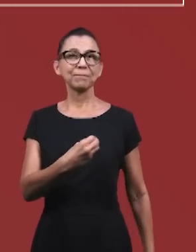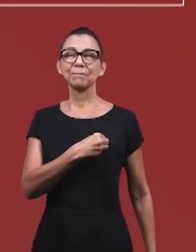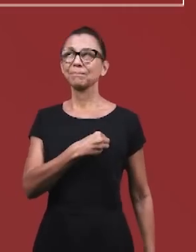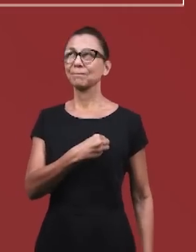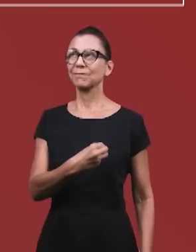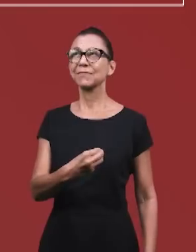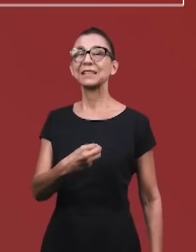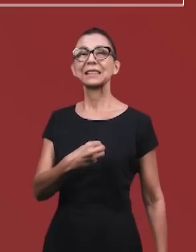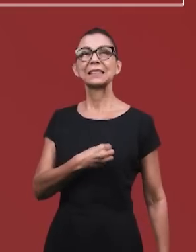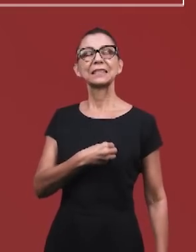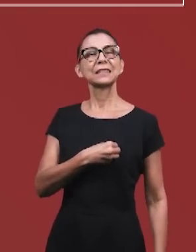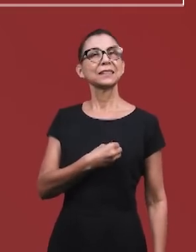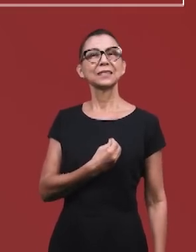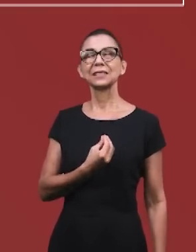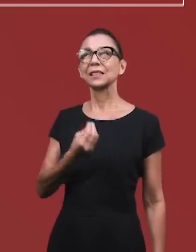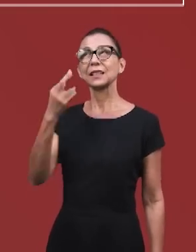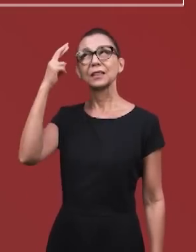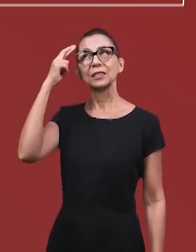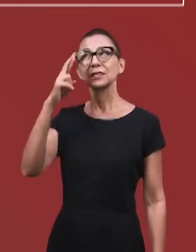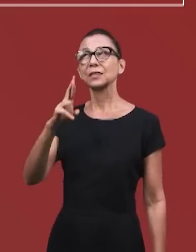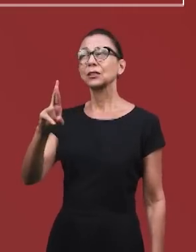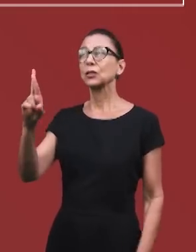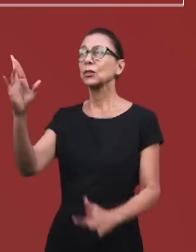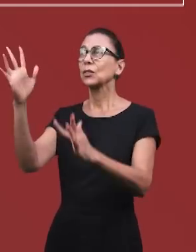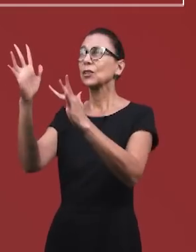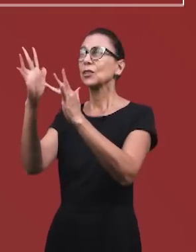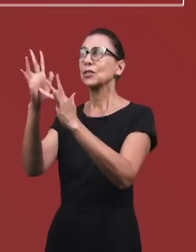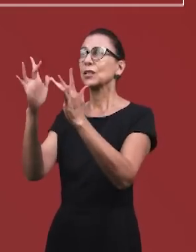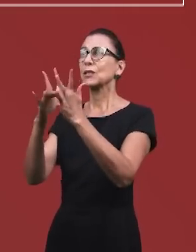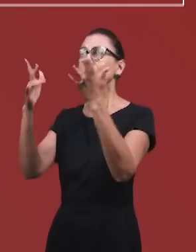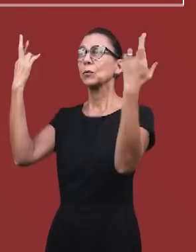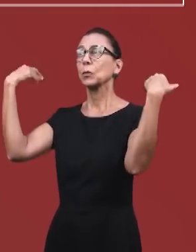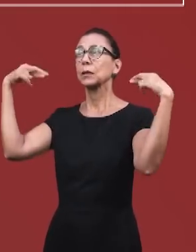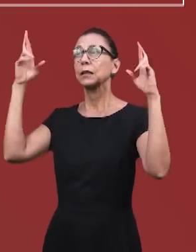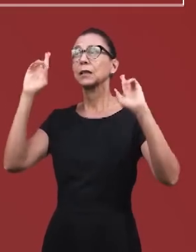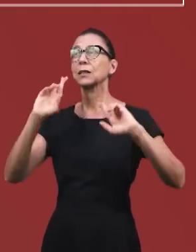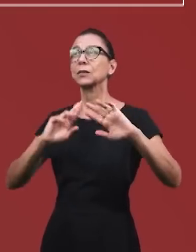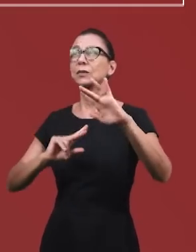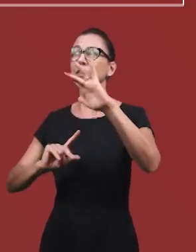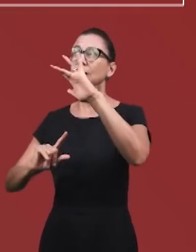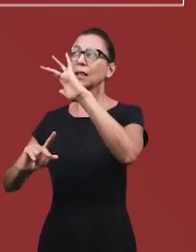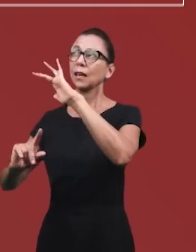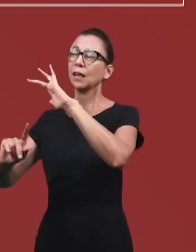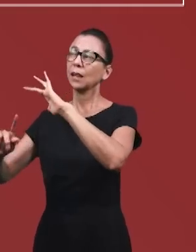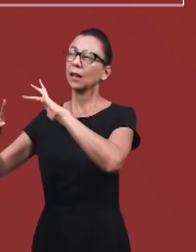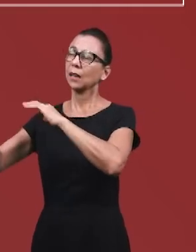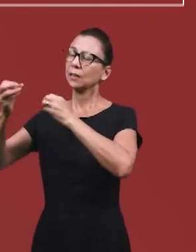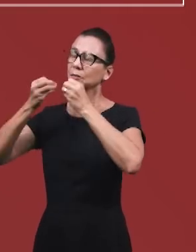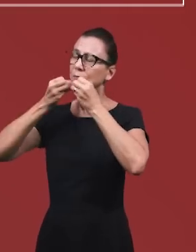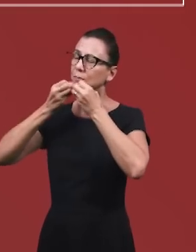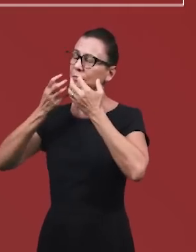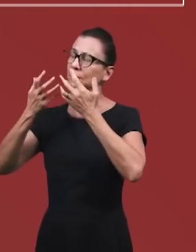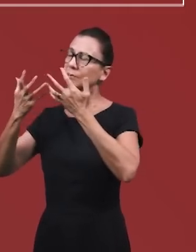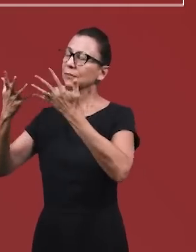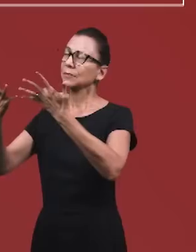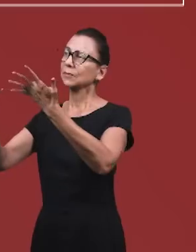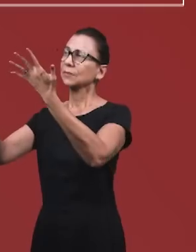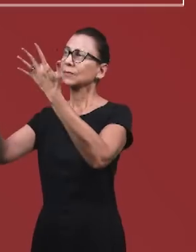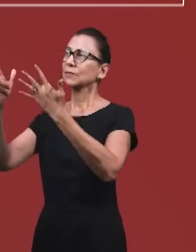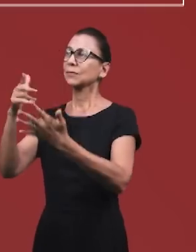ti, Jesus, Cordeiro eterno, confesso que és